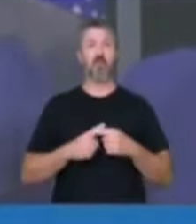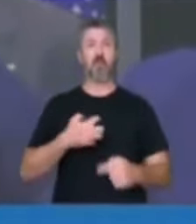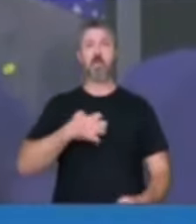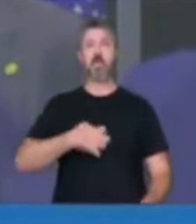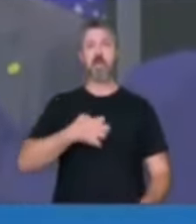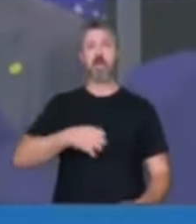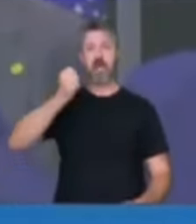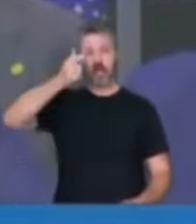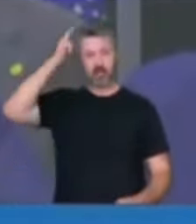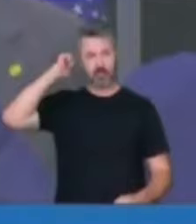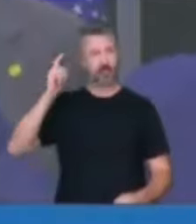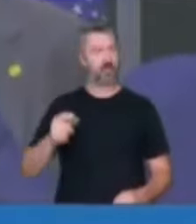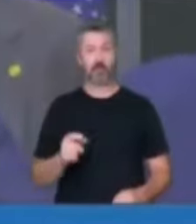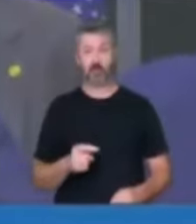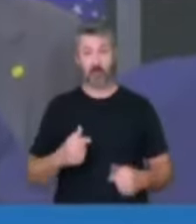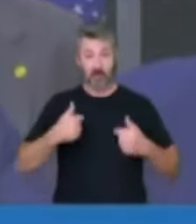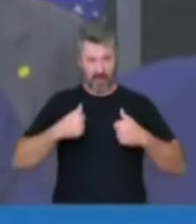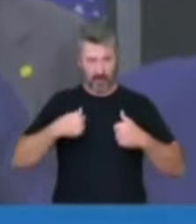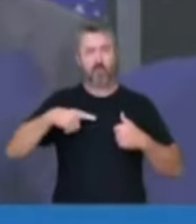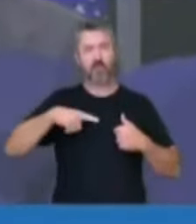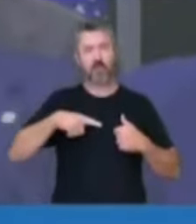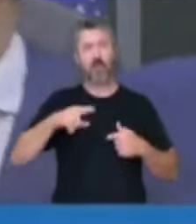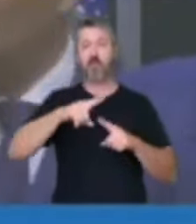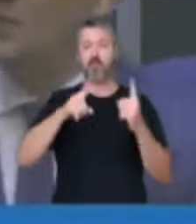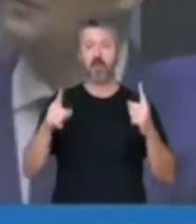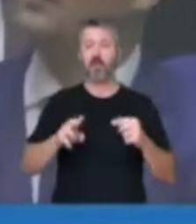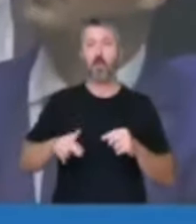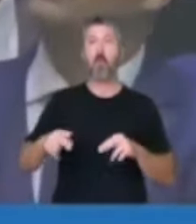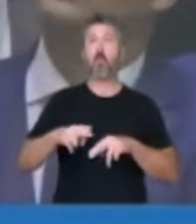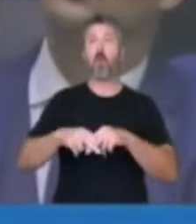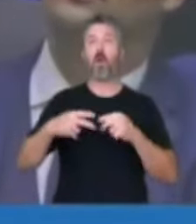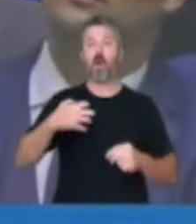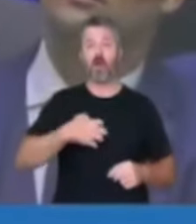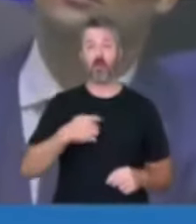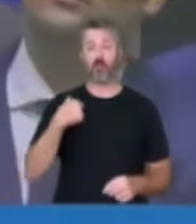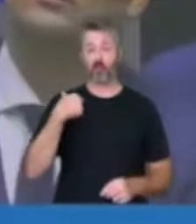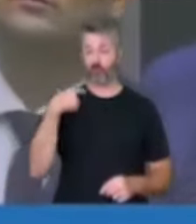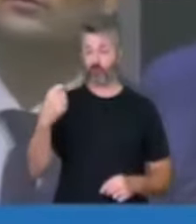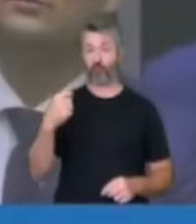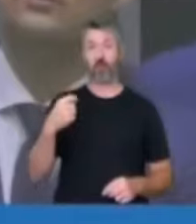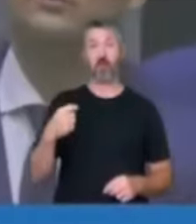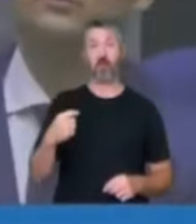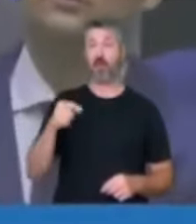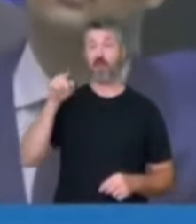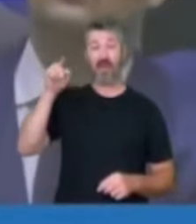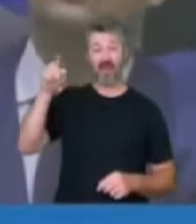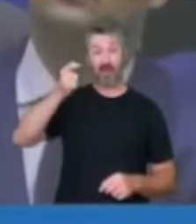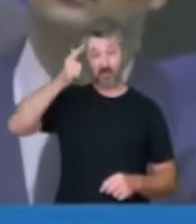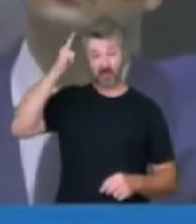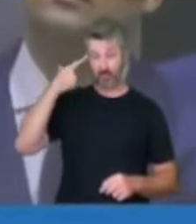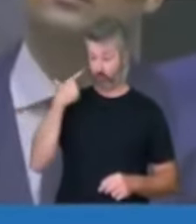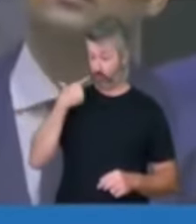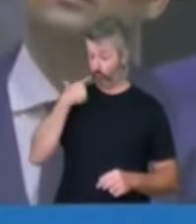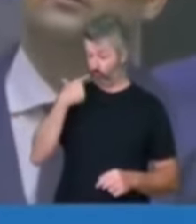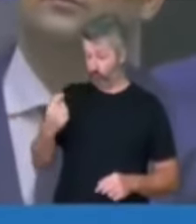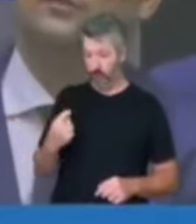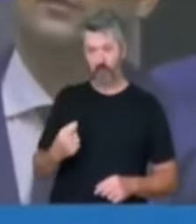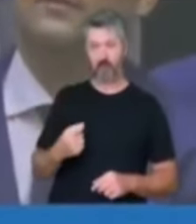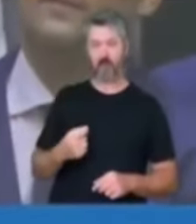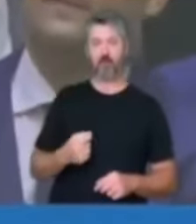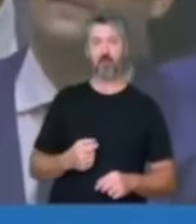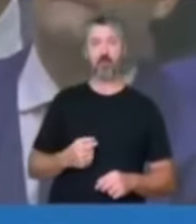Alexandre de Moraes não que Particularmente eu tenho eu fui selecionado por ele a dedo para que a estase